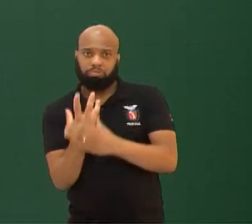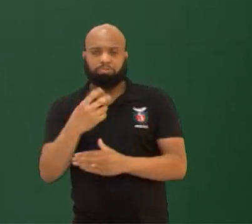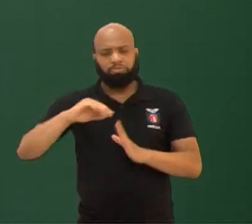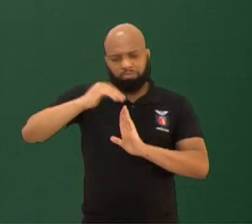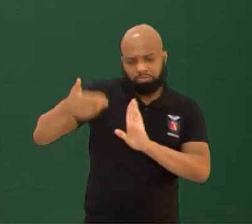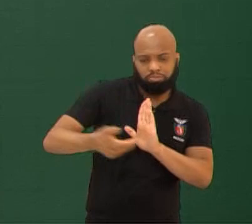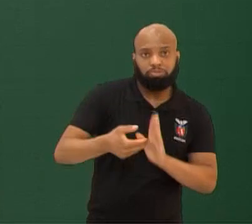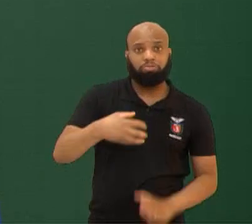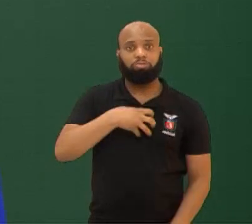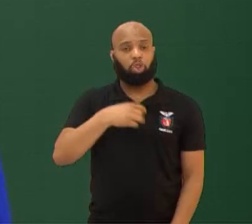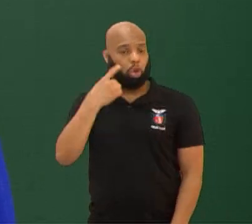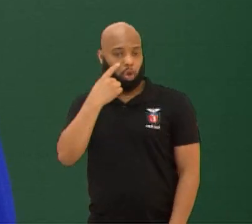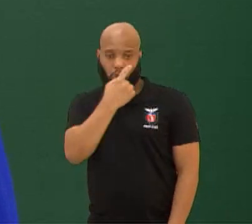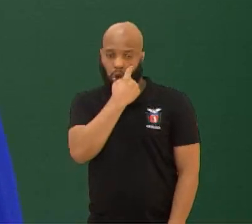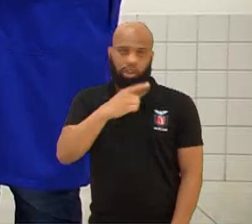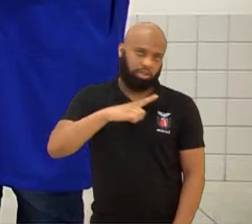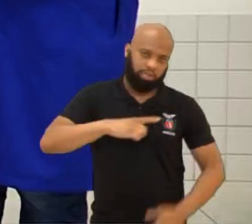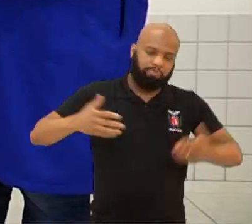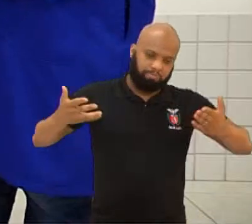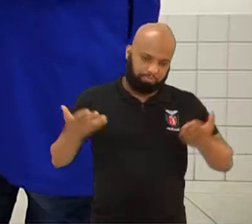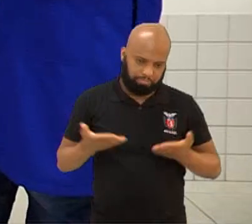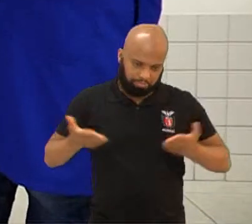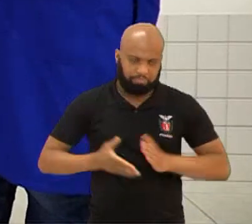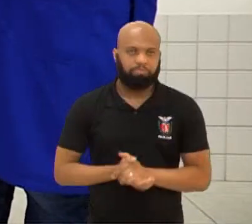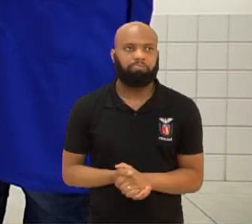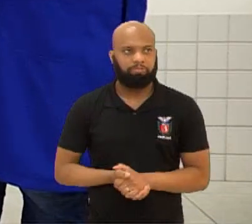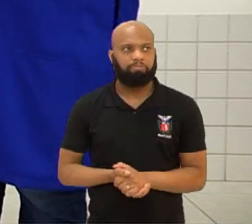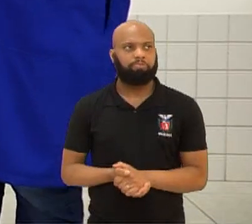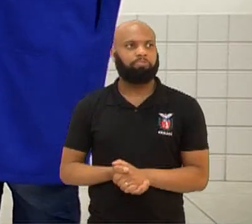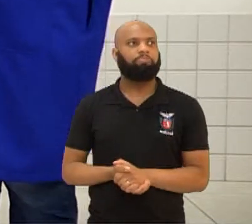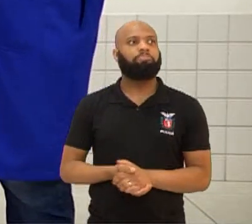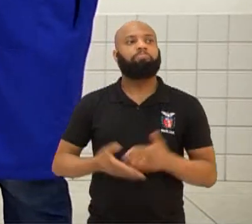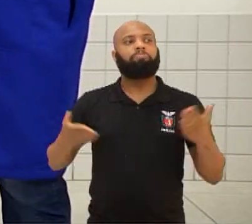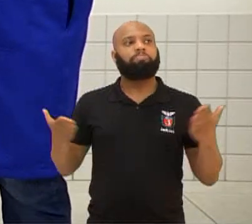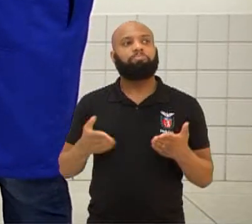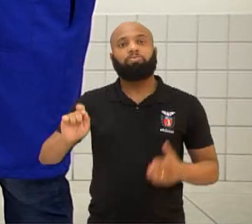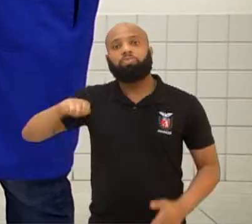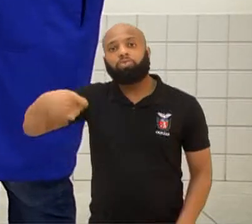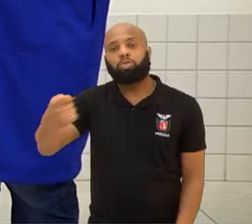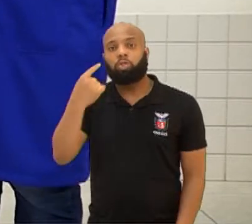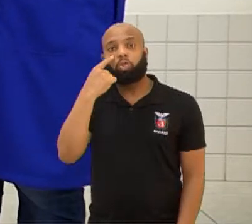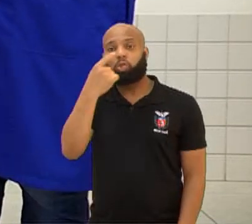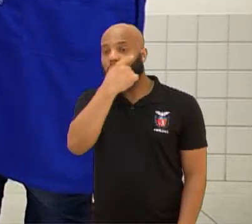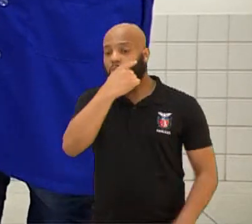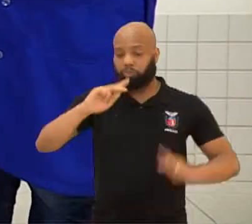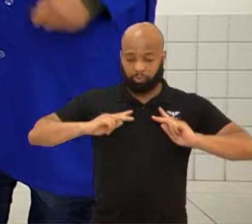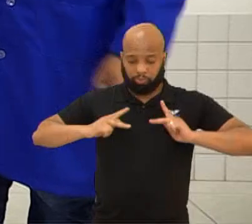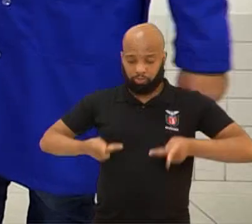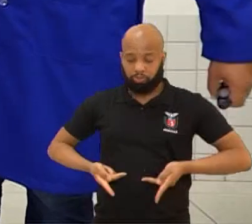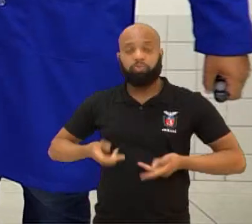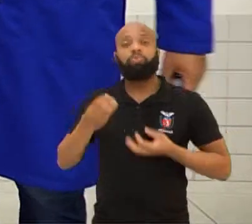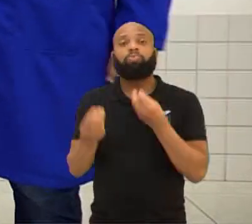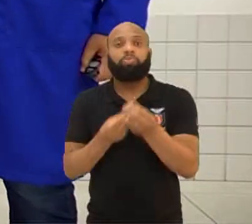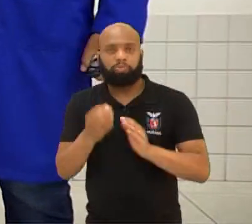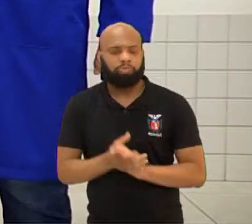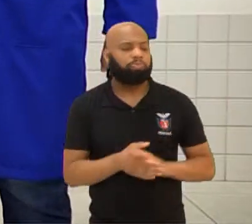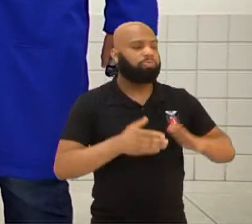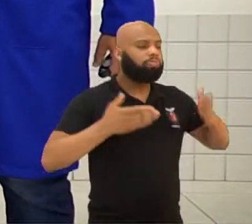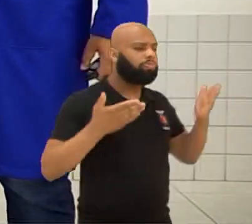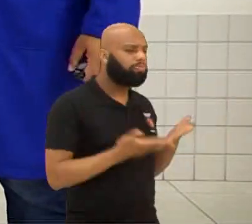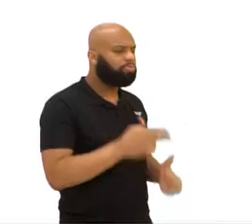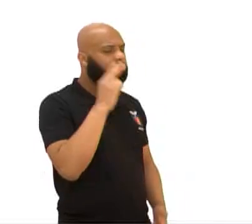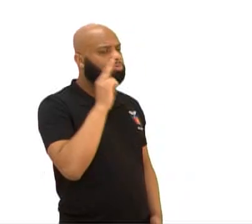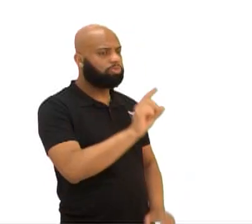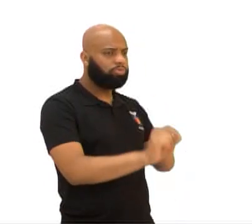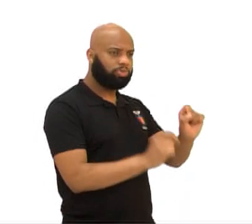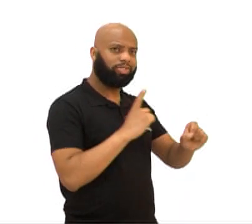todas as formas de olhos que nós temos hoje em dia. Tá? Então, vamos falar agora um pouquinho sobre o olho humano. Bom, pessoal, então vamos dar uma olhada